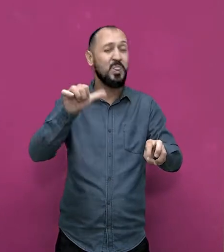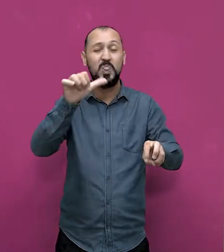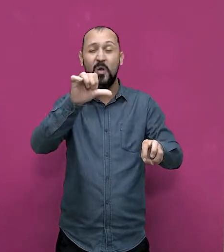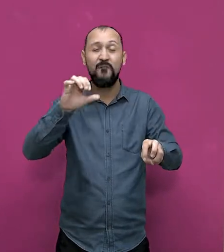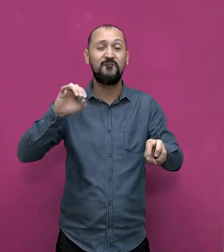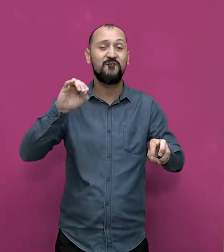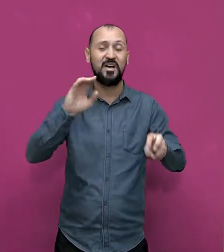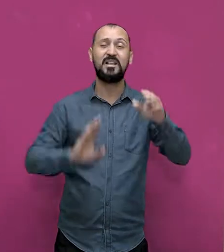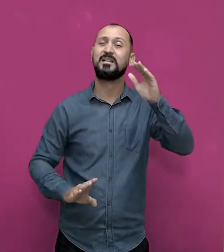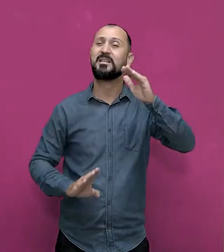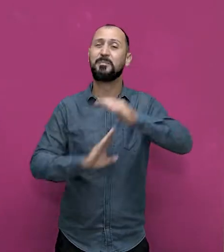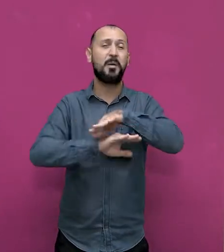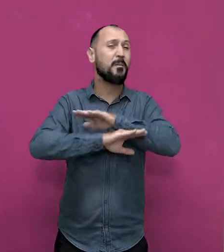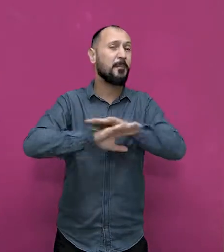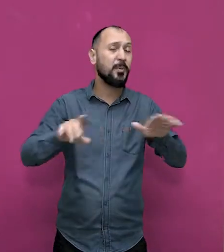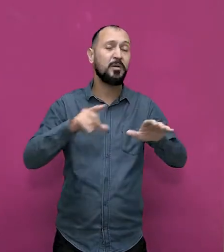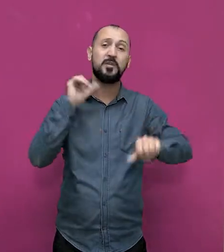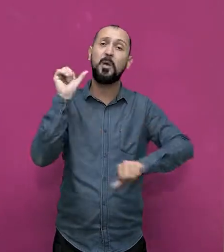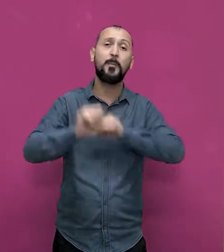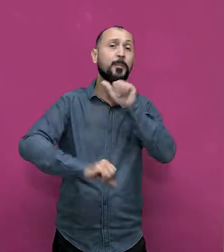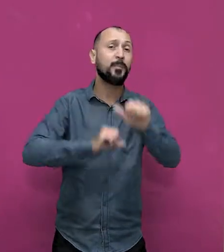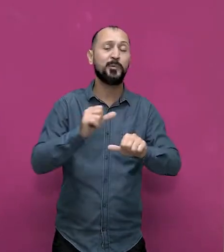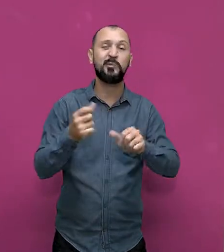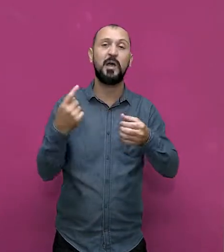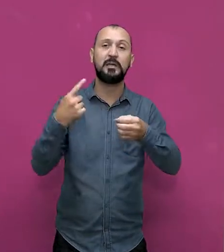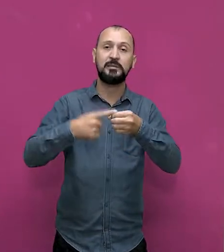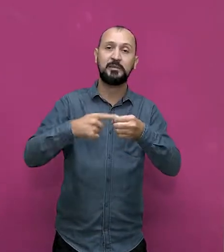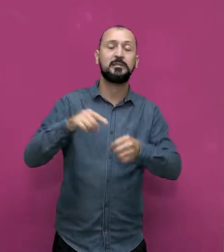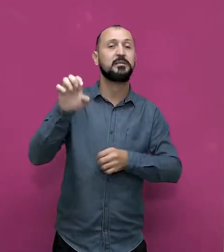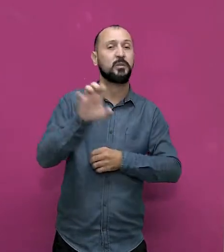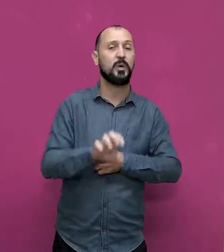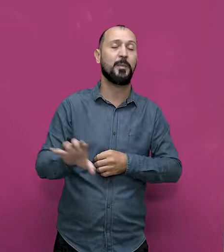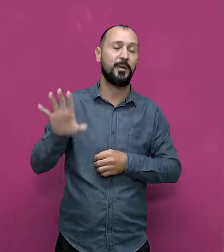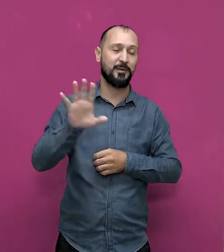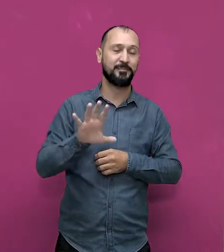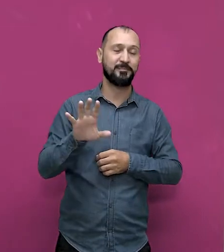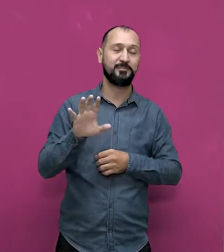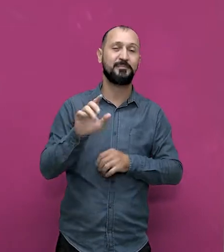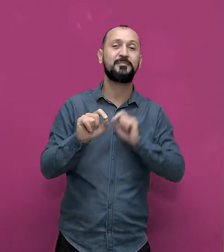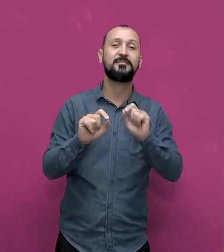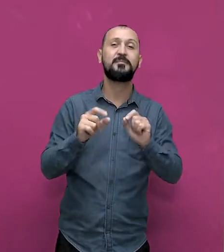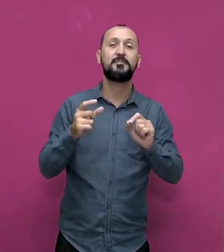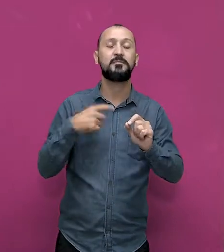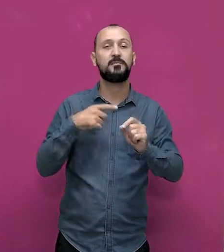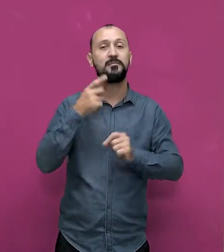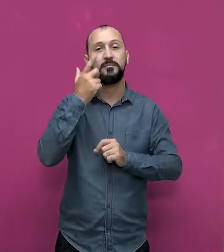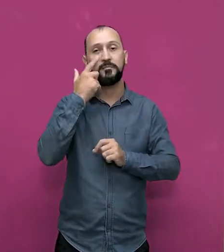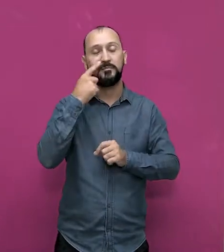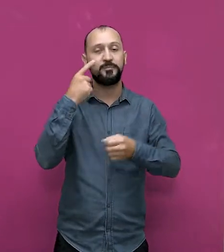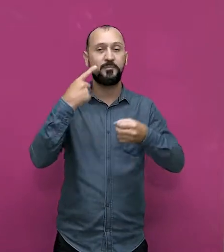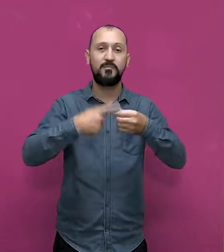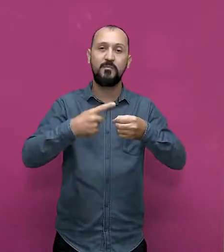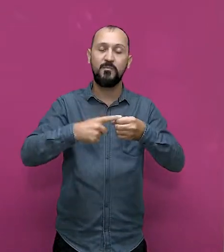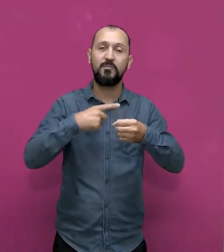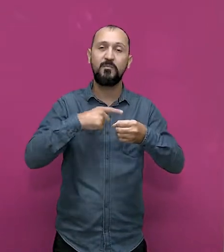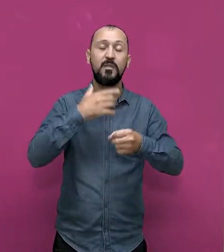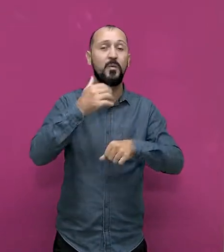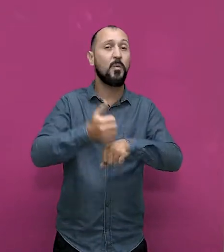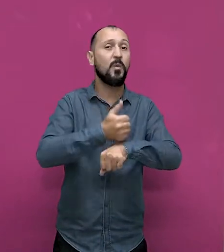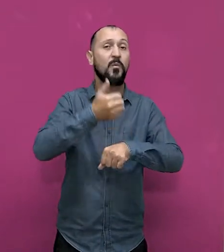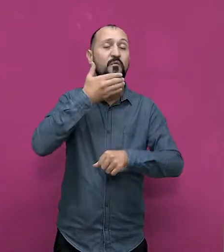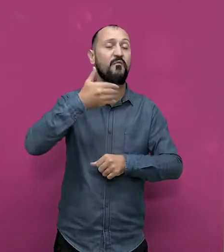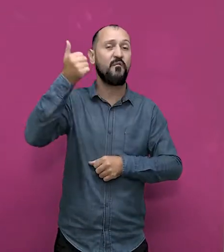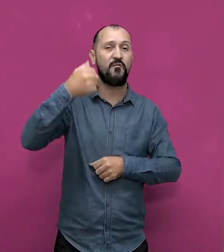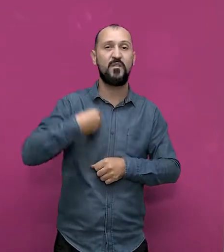E essa reversão desse processo já acontece nas grandes cidades, nas cidades europeias principalmente, e já se verifica nas cidades que têm